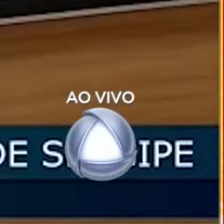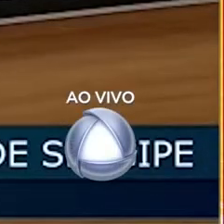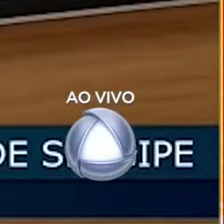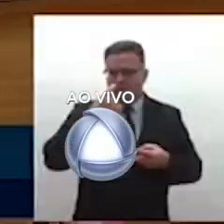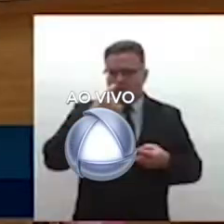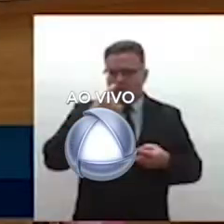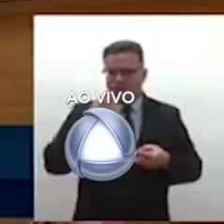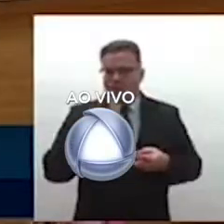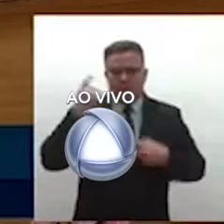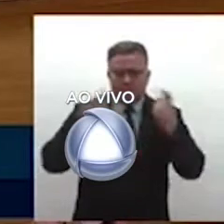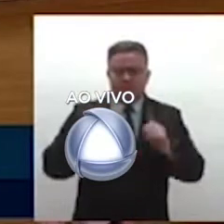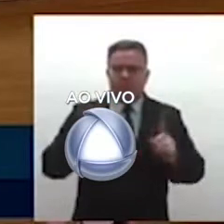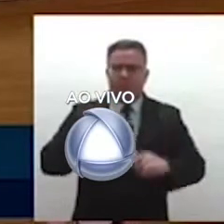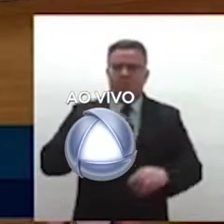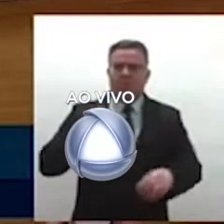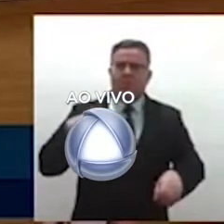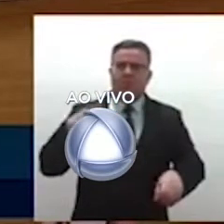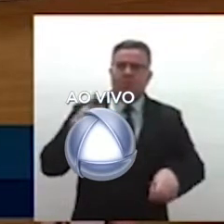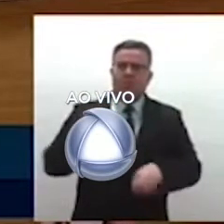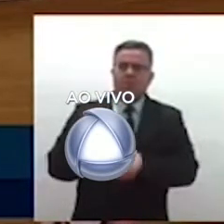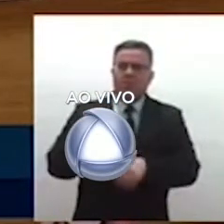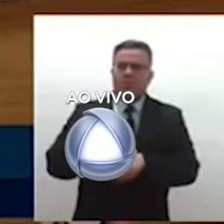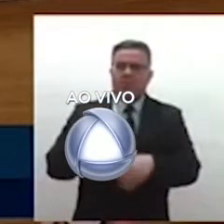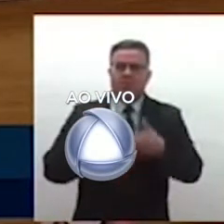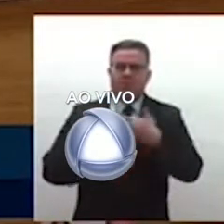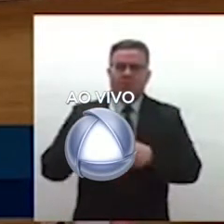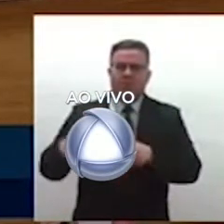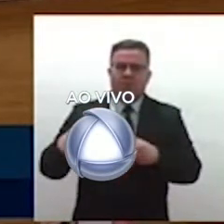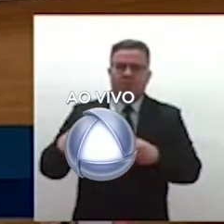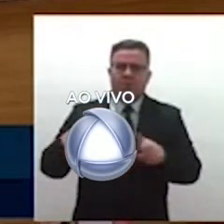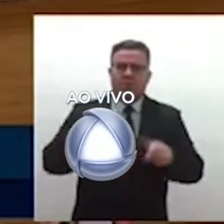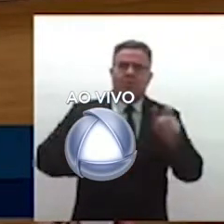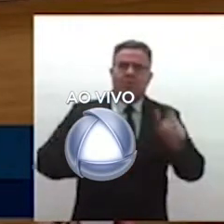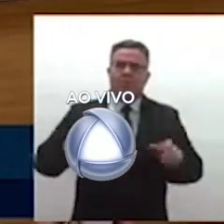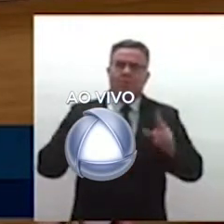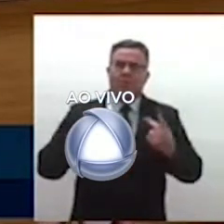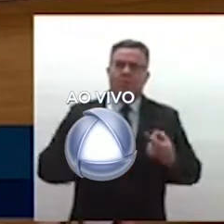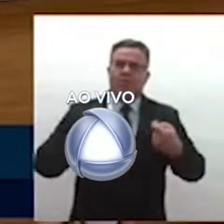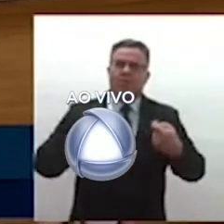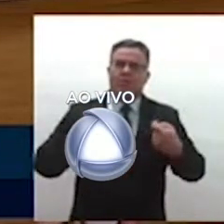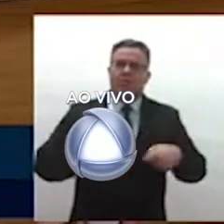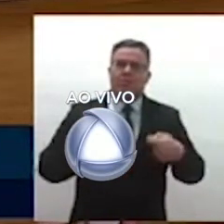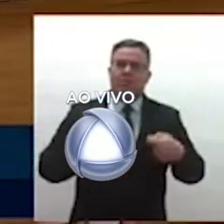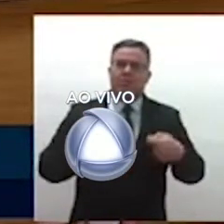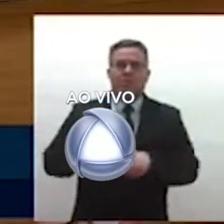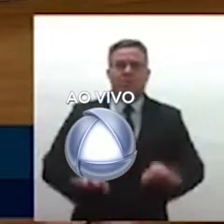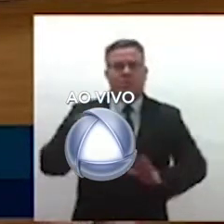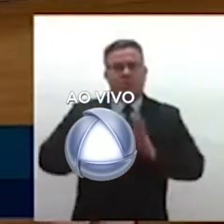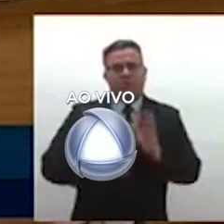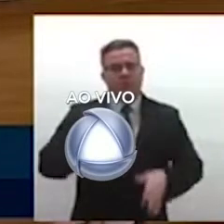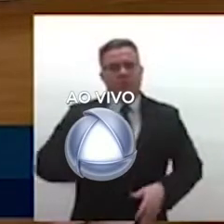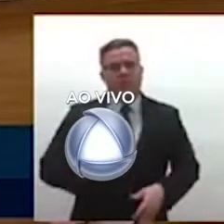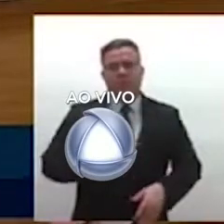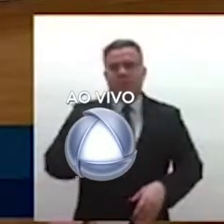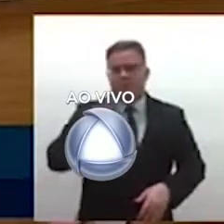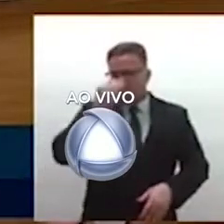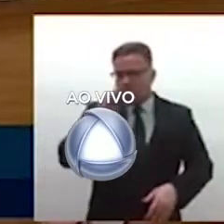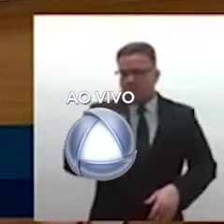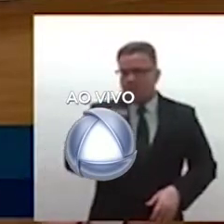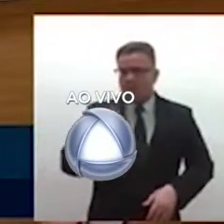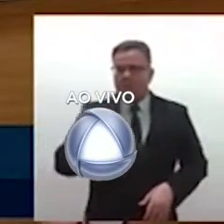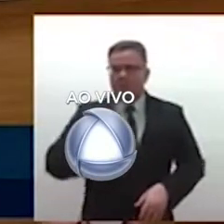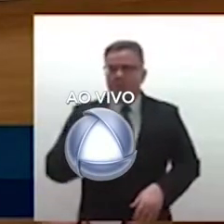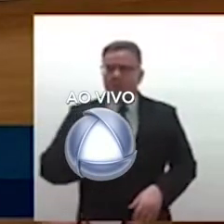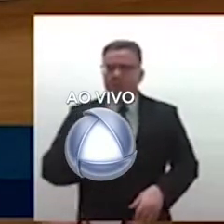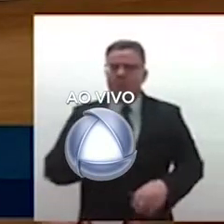do Movimento Nacional da População de Rua em Sergipe. E em seguida, depois dos parlamentares